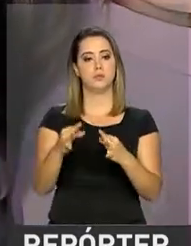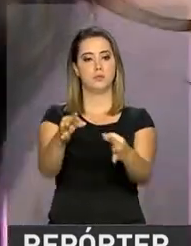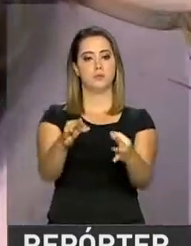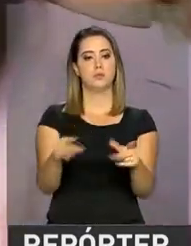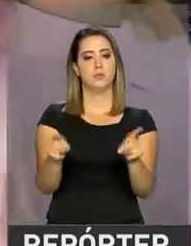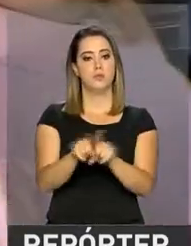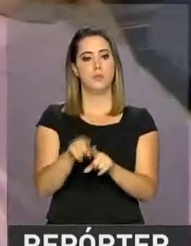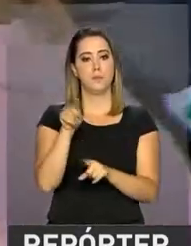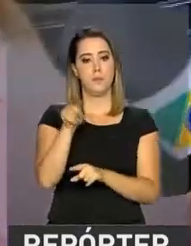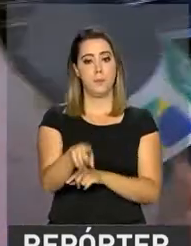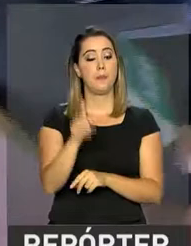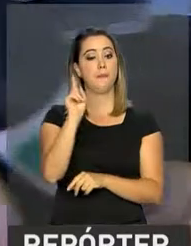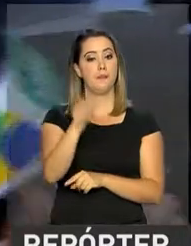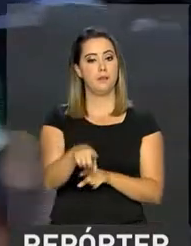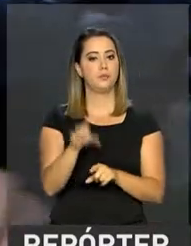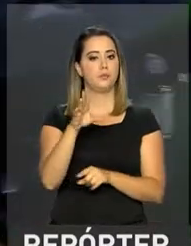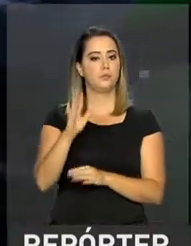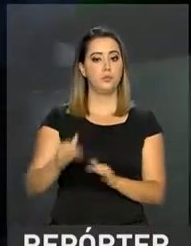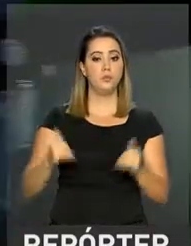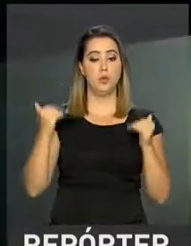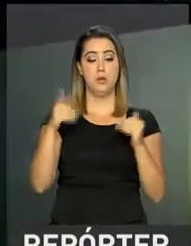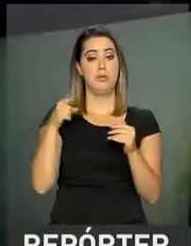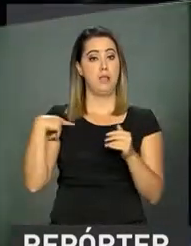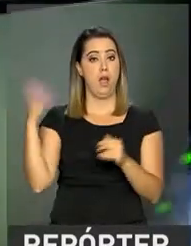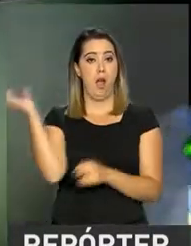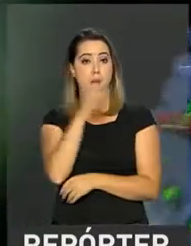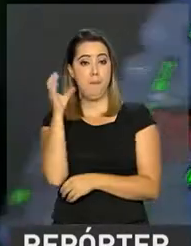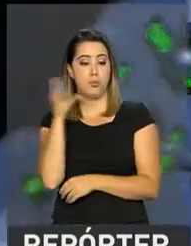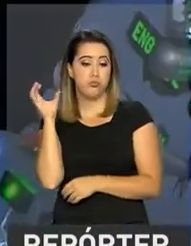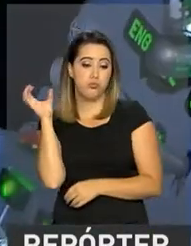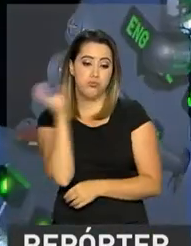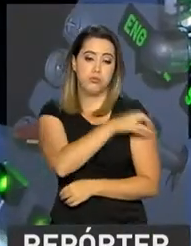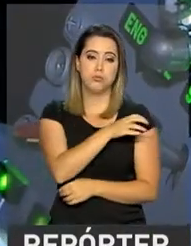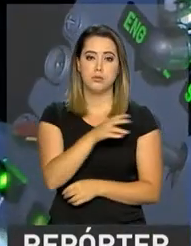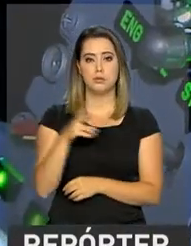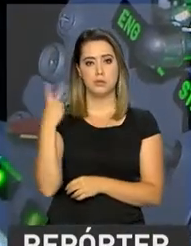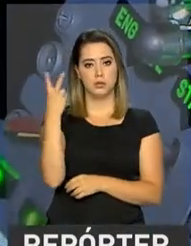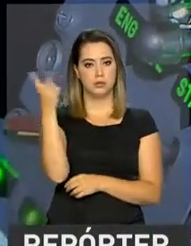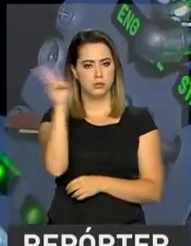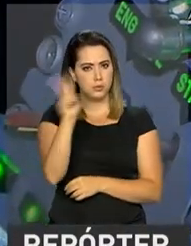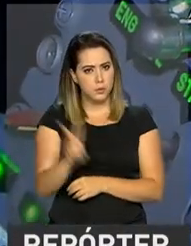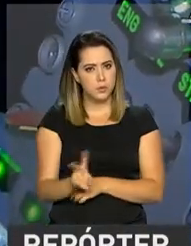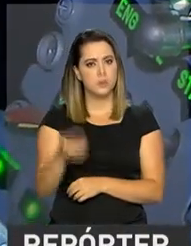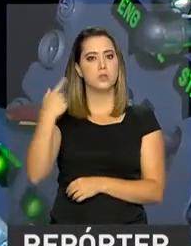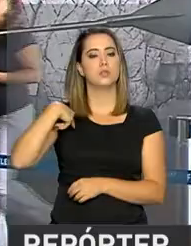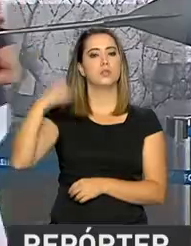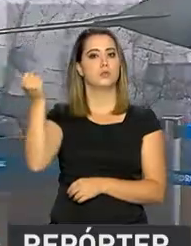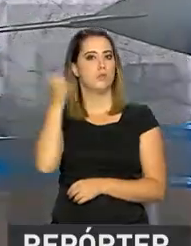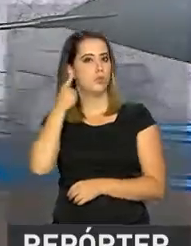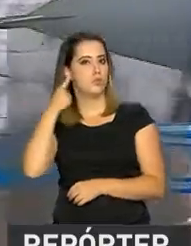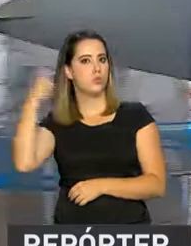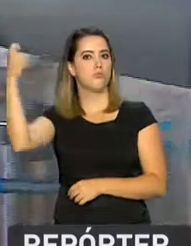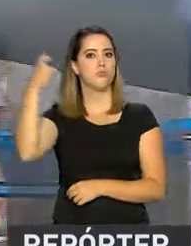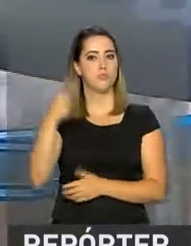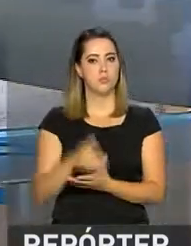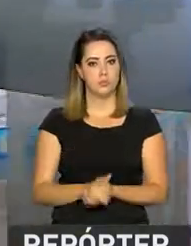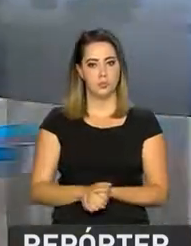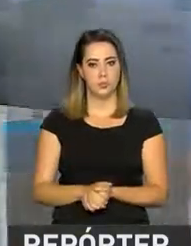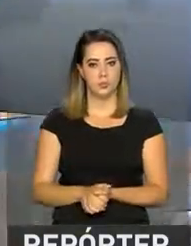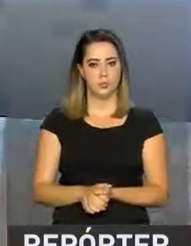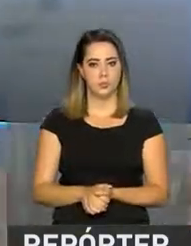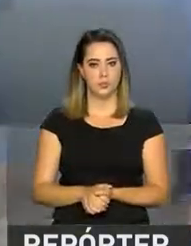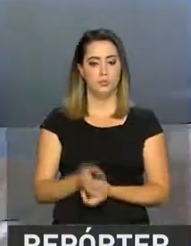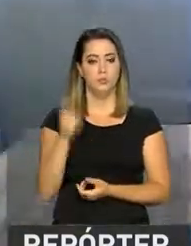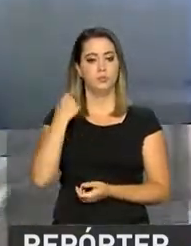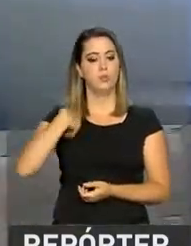NG. O modelo é supersônico e atinge mais de 2 vezes a velocidade do som. Mais de 70